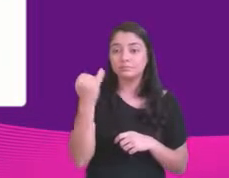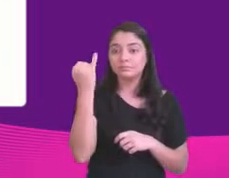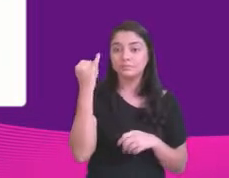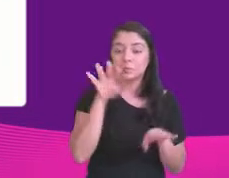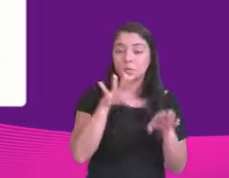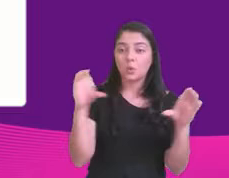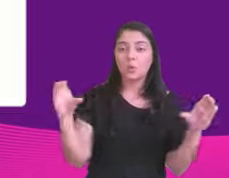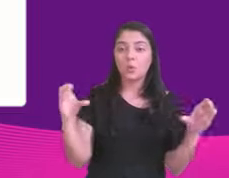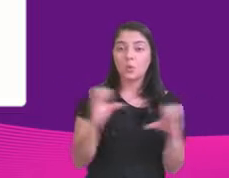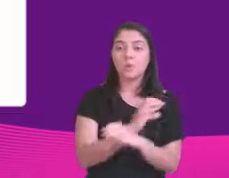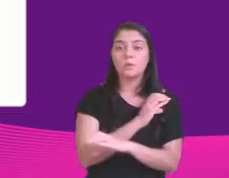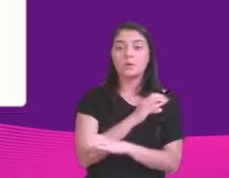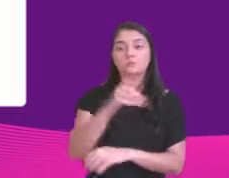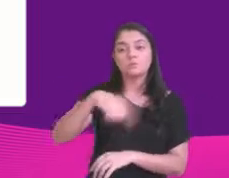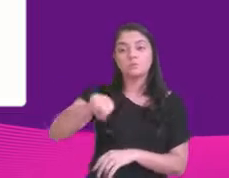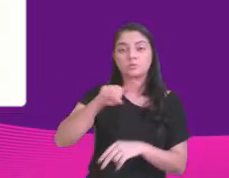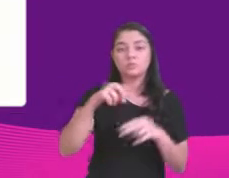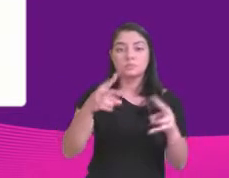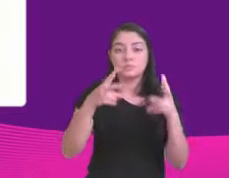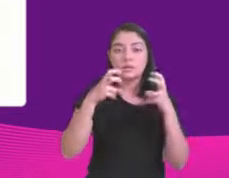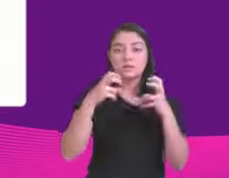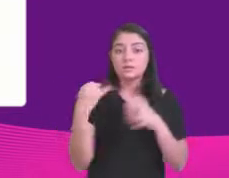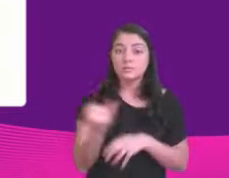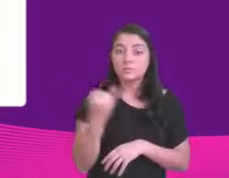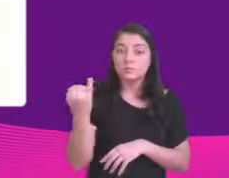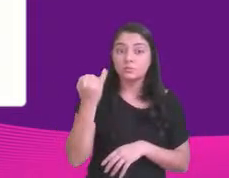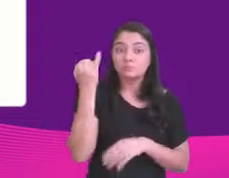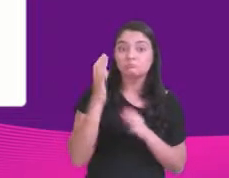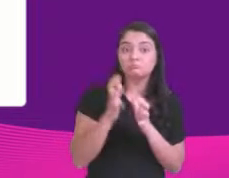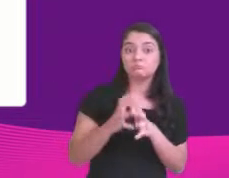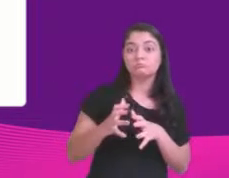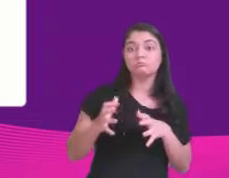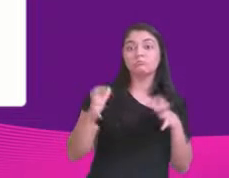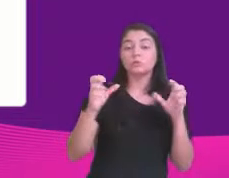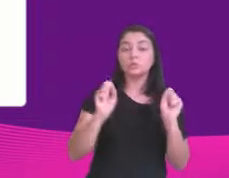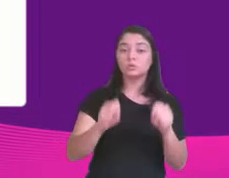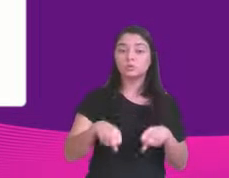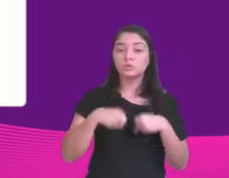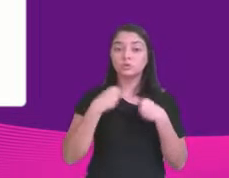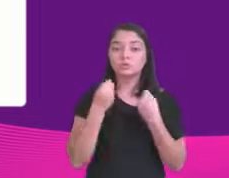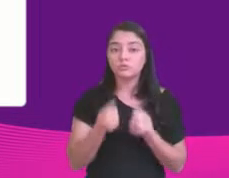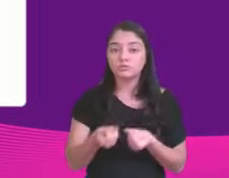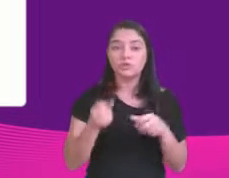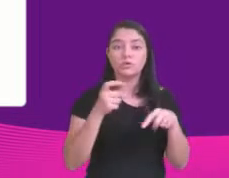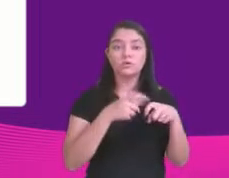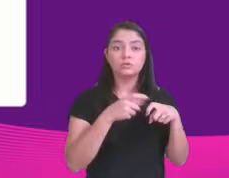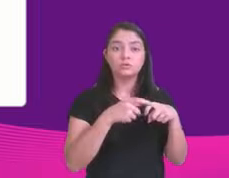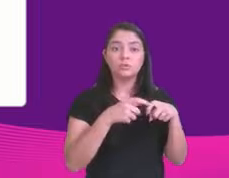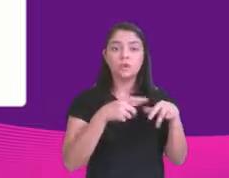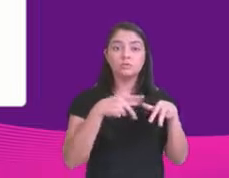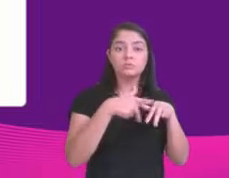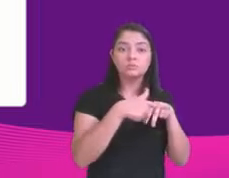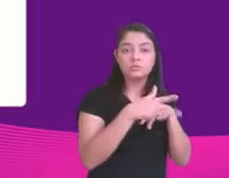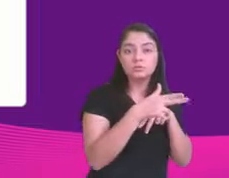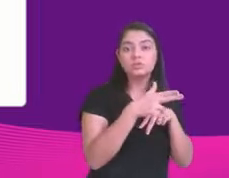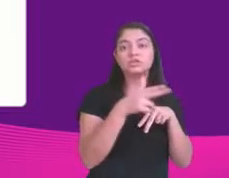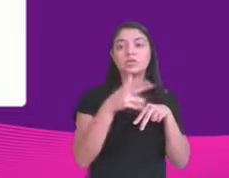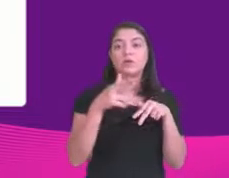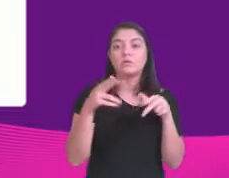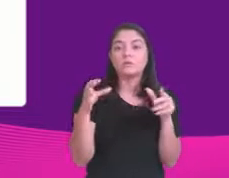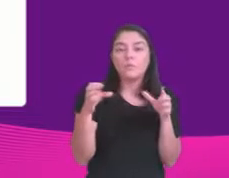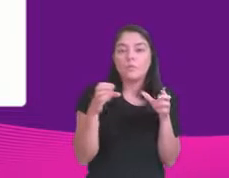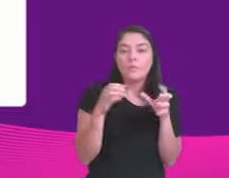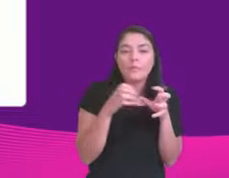que tem uma importância muito grande o esforço do cirurgião em ressecar toda a doença